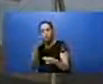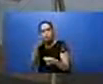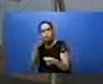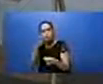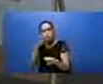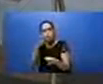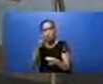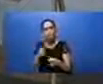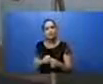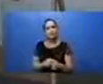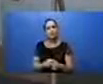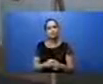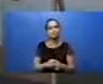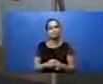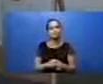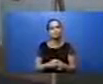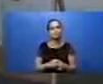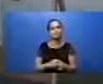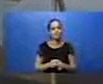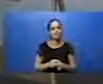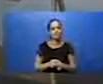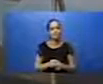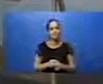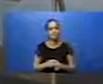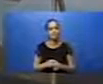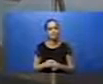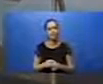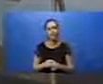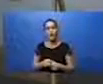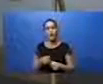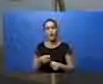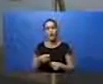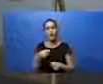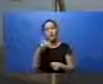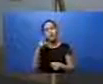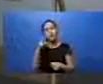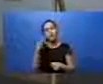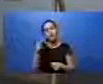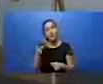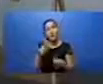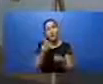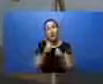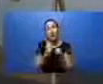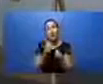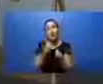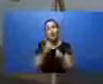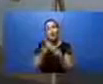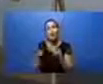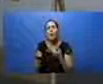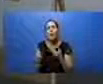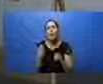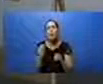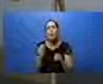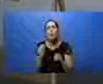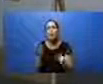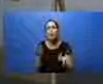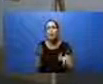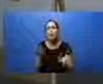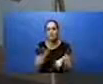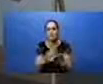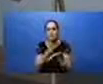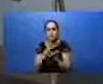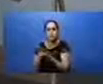e isso daqui. Ok? Tentem identificar algum padrão, alguma relação.